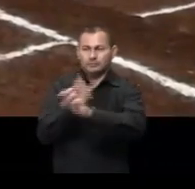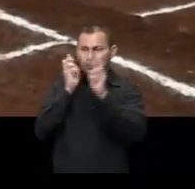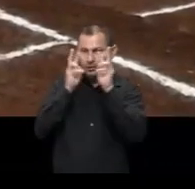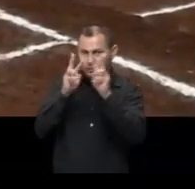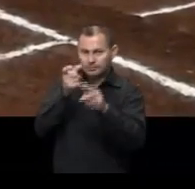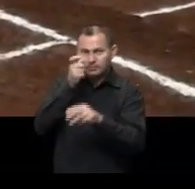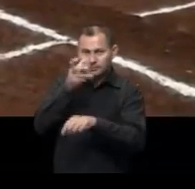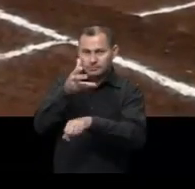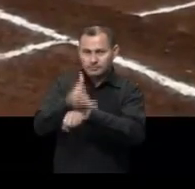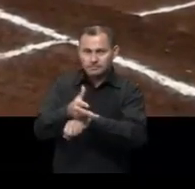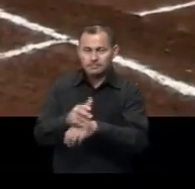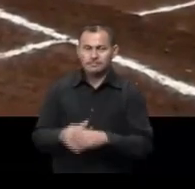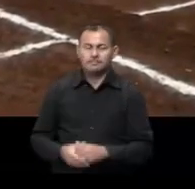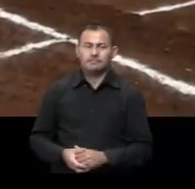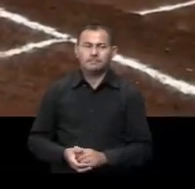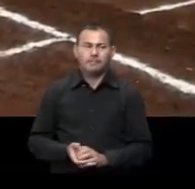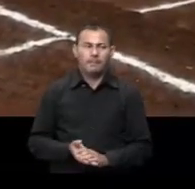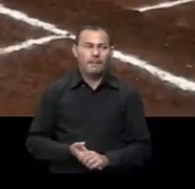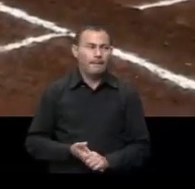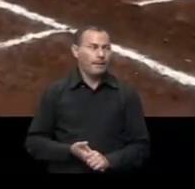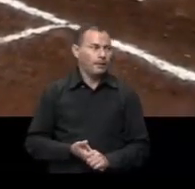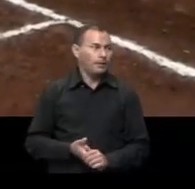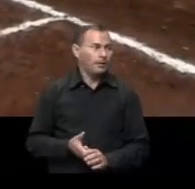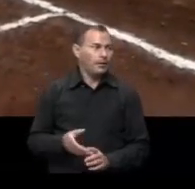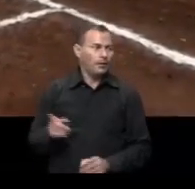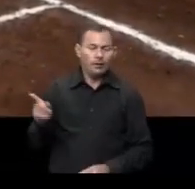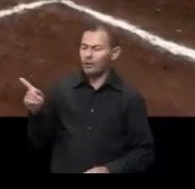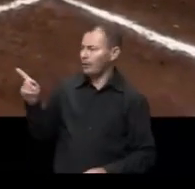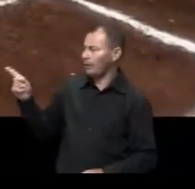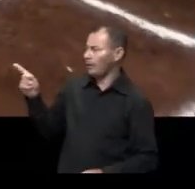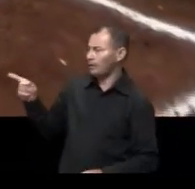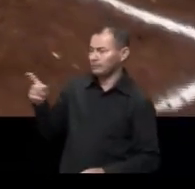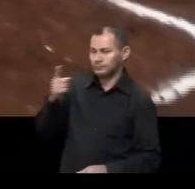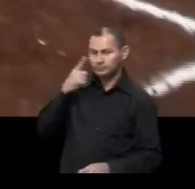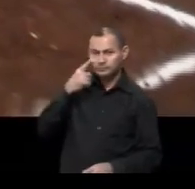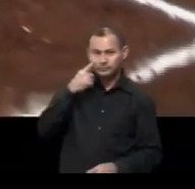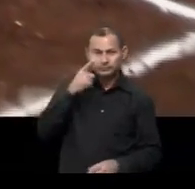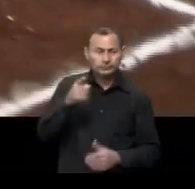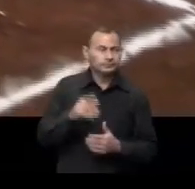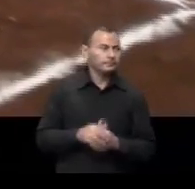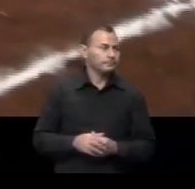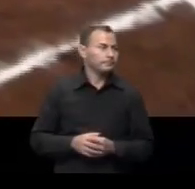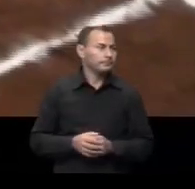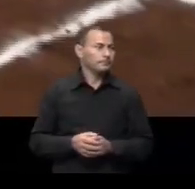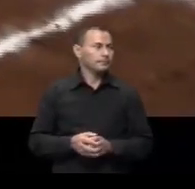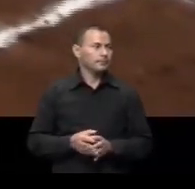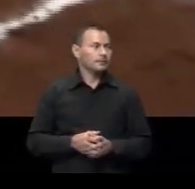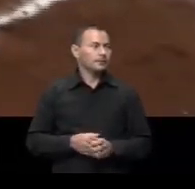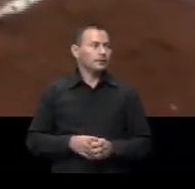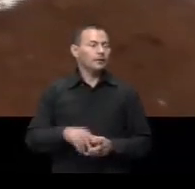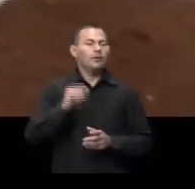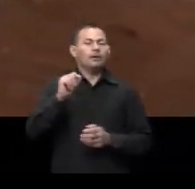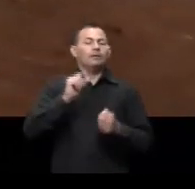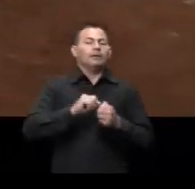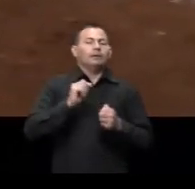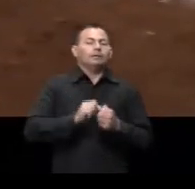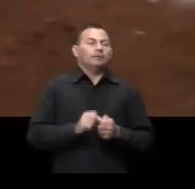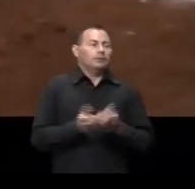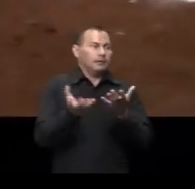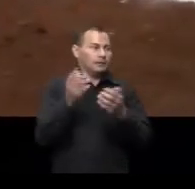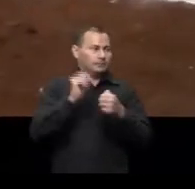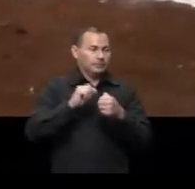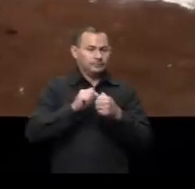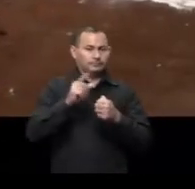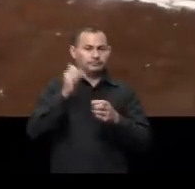lá? Bom, então ali no vídeo você pode observar que o que ele fez, é isso que eu quero que